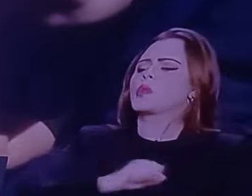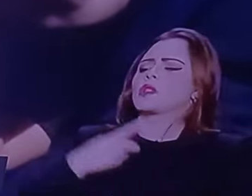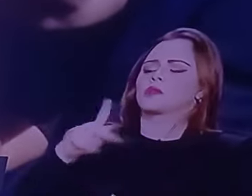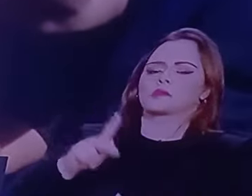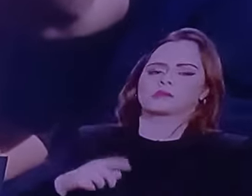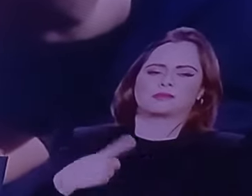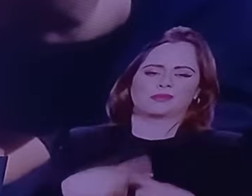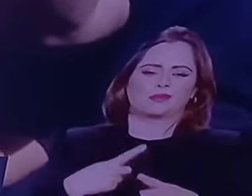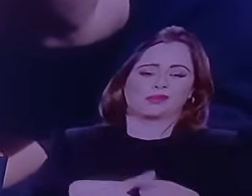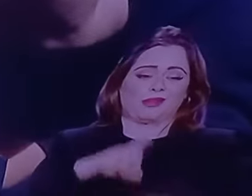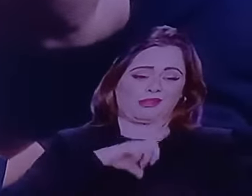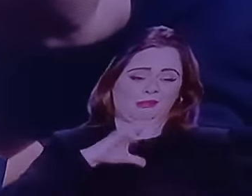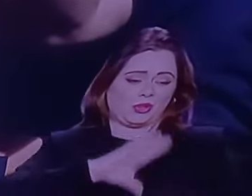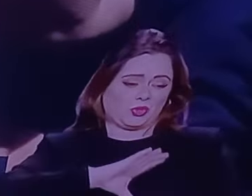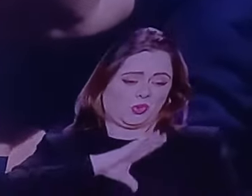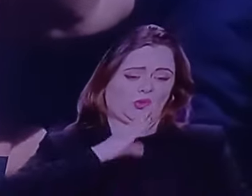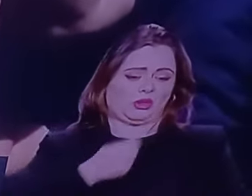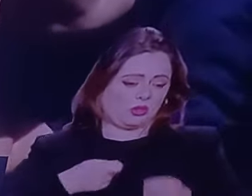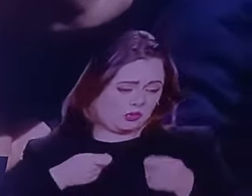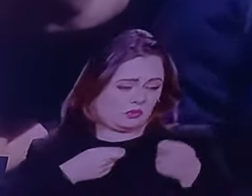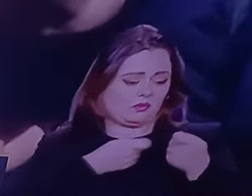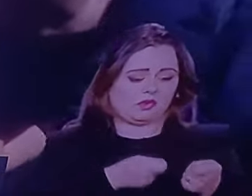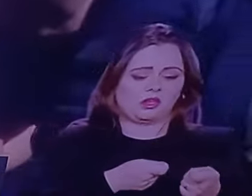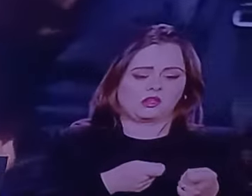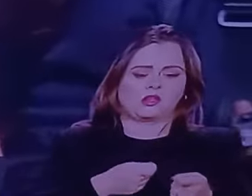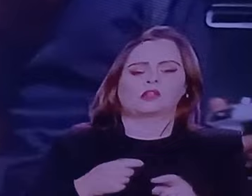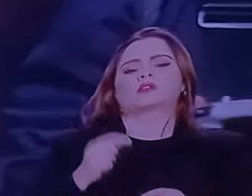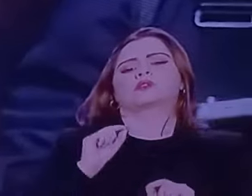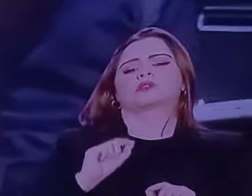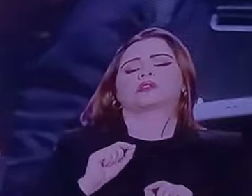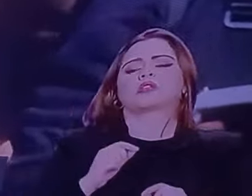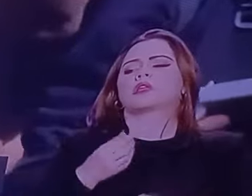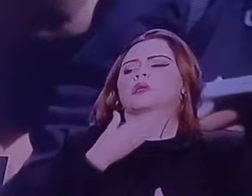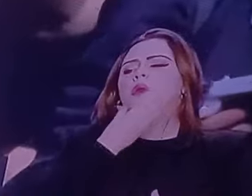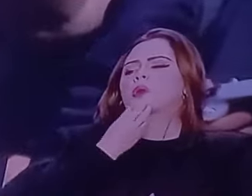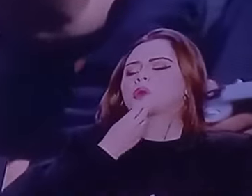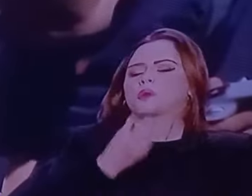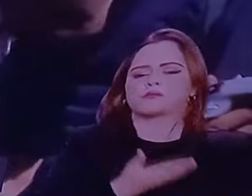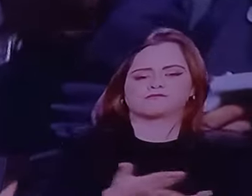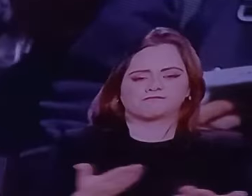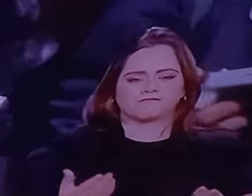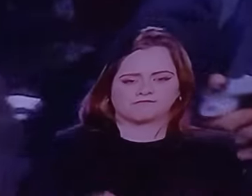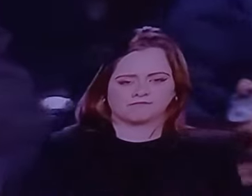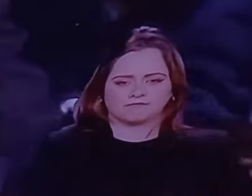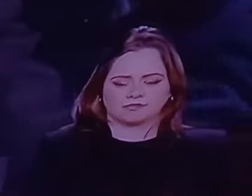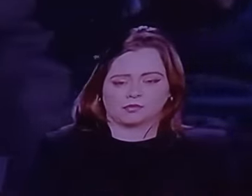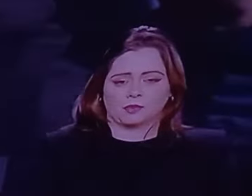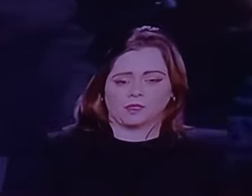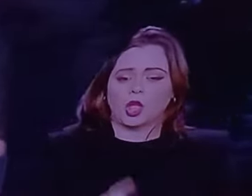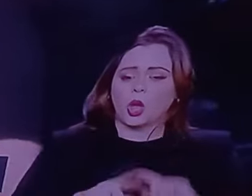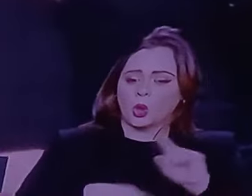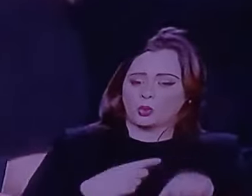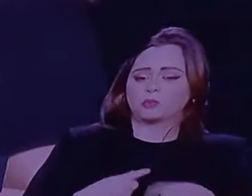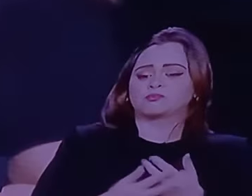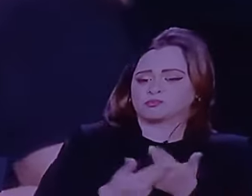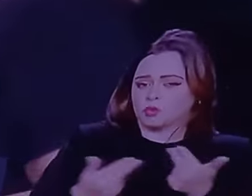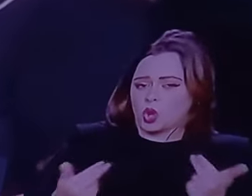tem mais coragem de enfrentar do que muitos homens. A outra coisa que nós